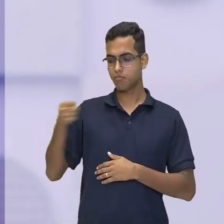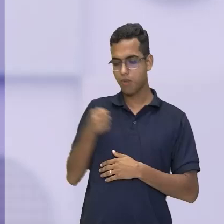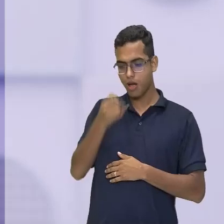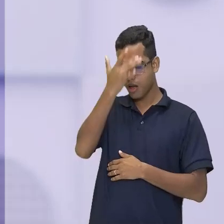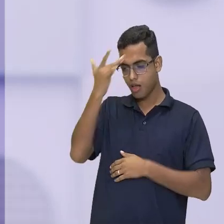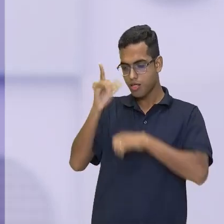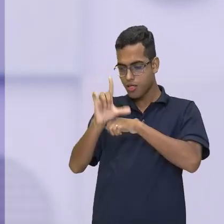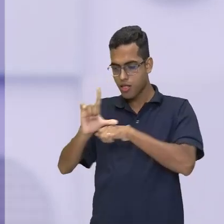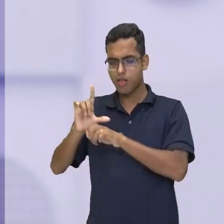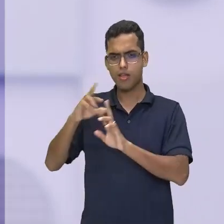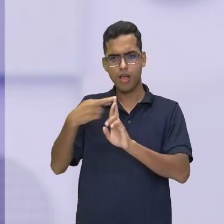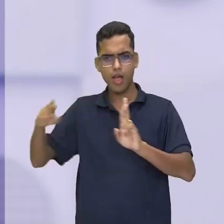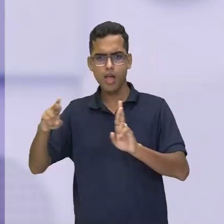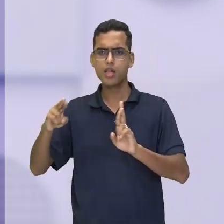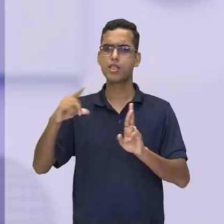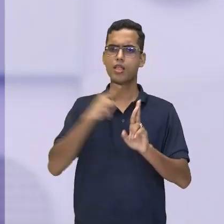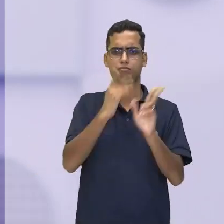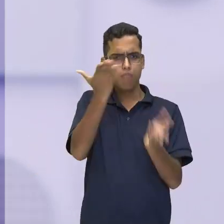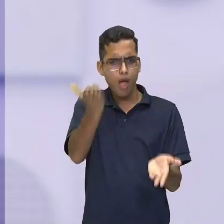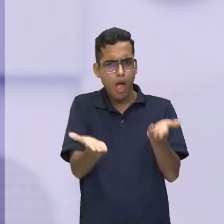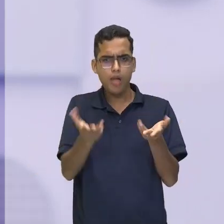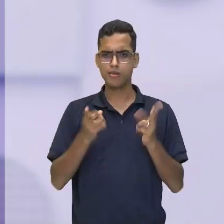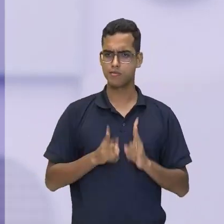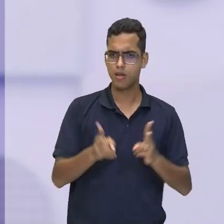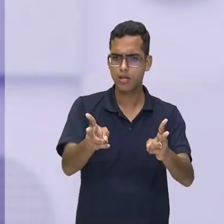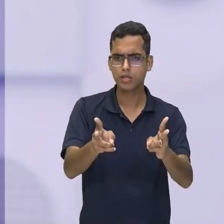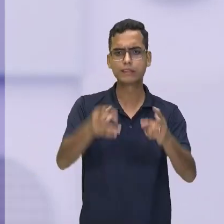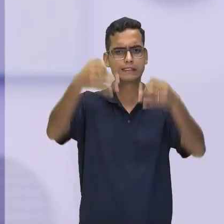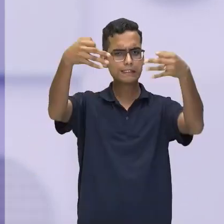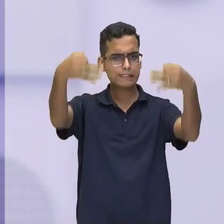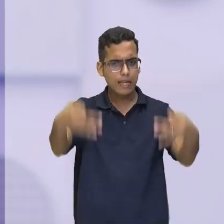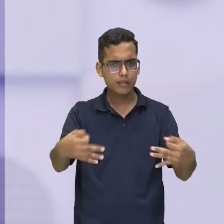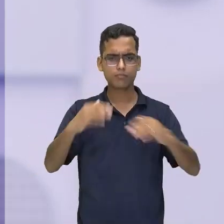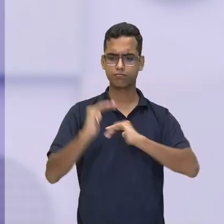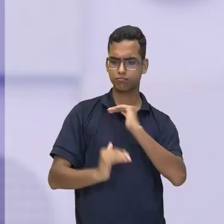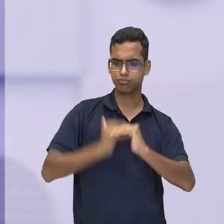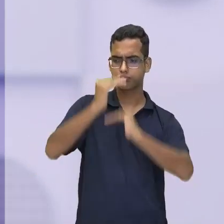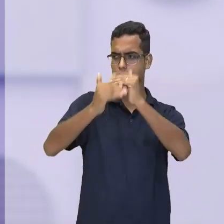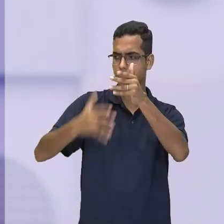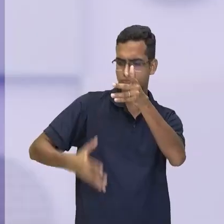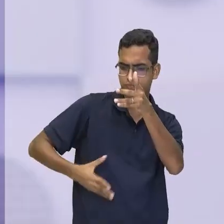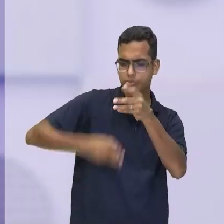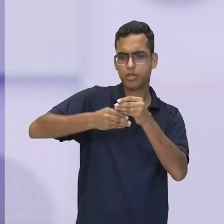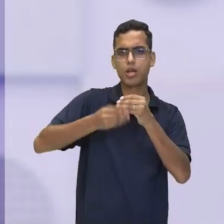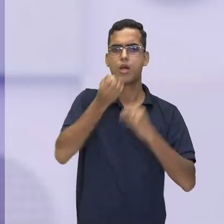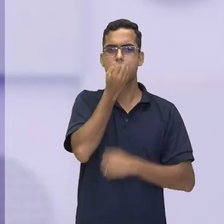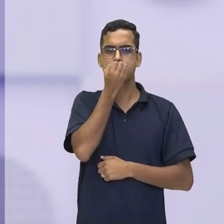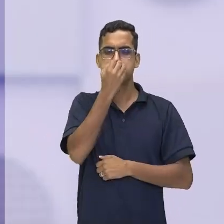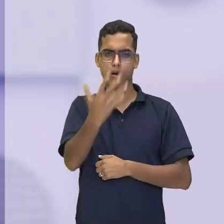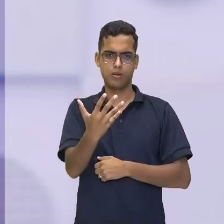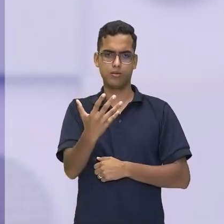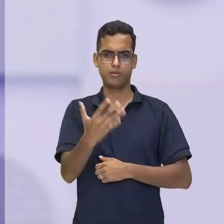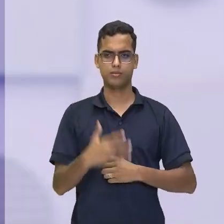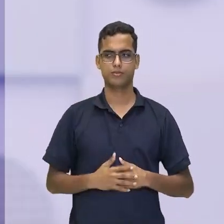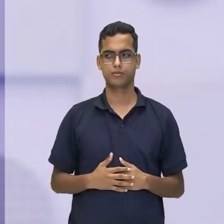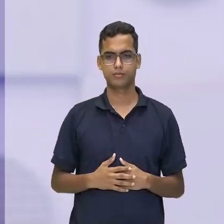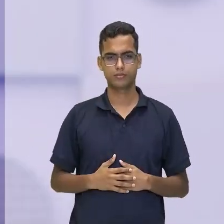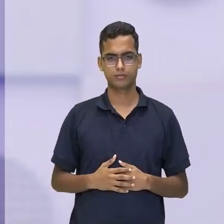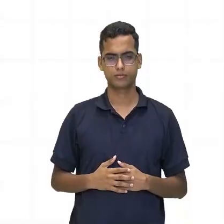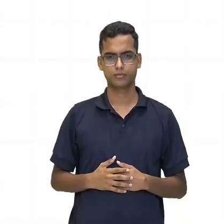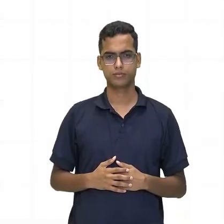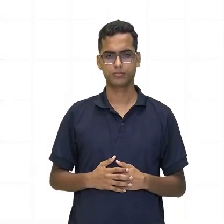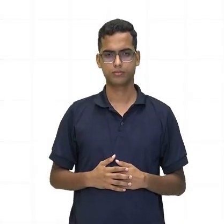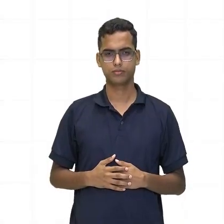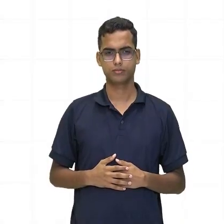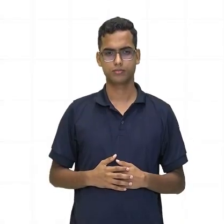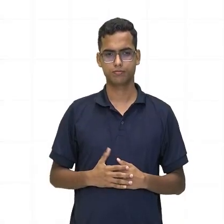forma equilibrada, sadia, construtiva, harmoniosa. Vamos lá, vamos